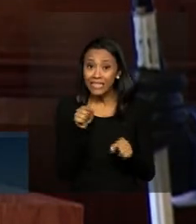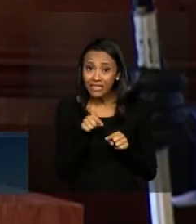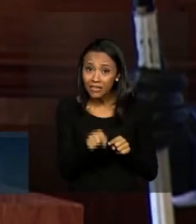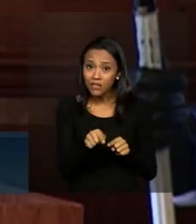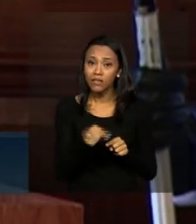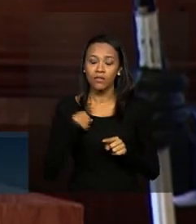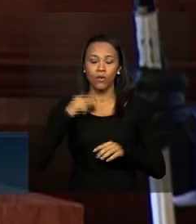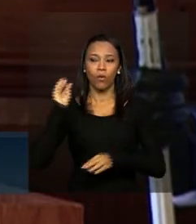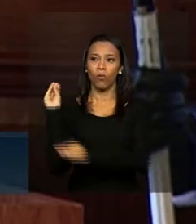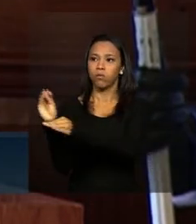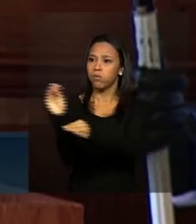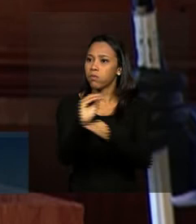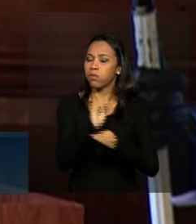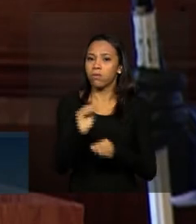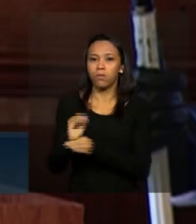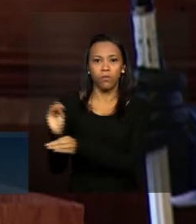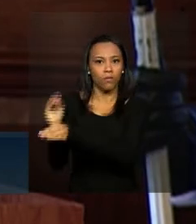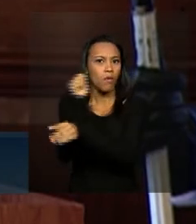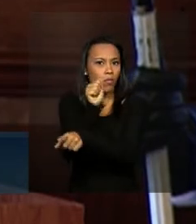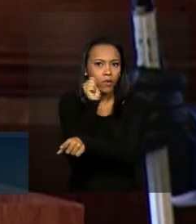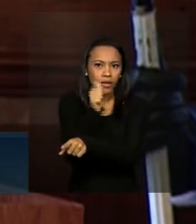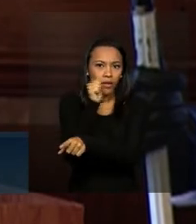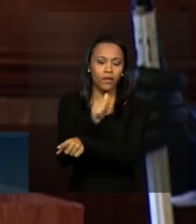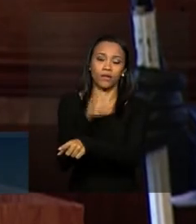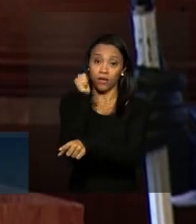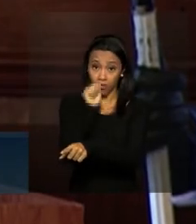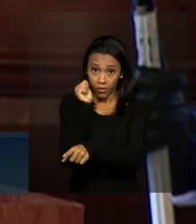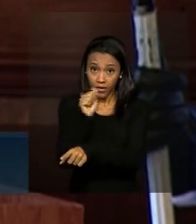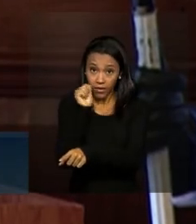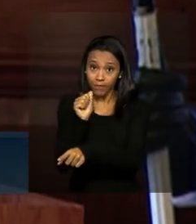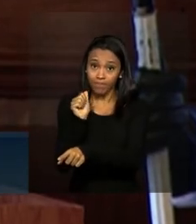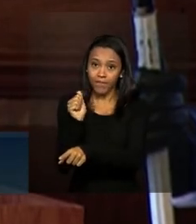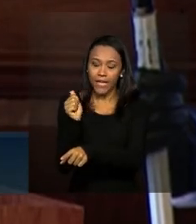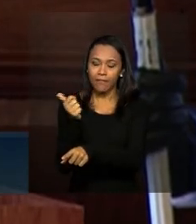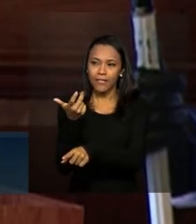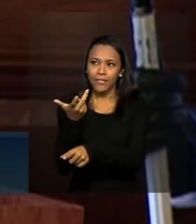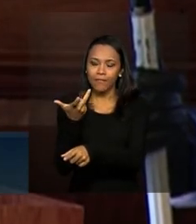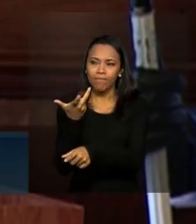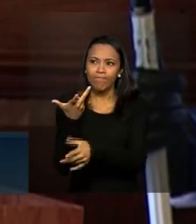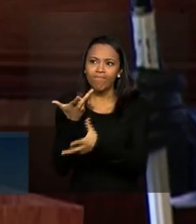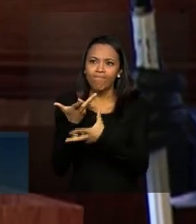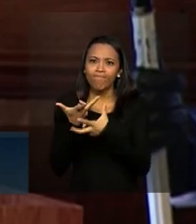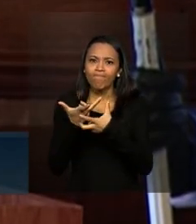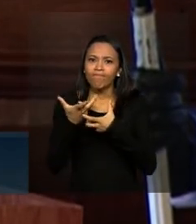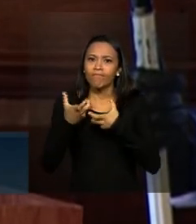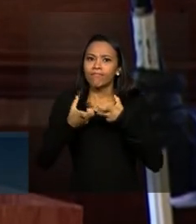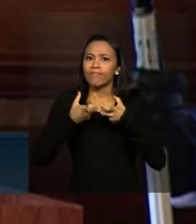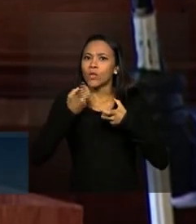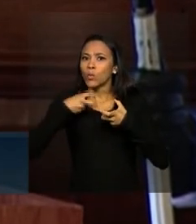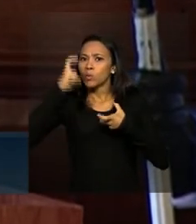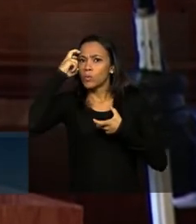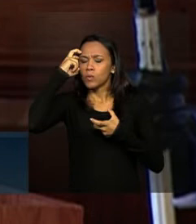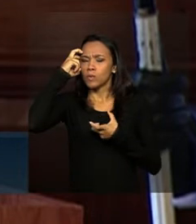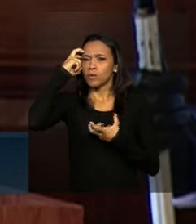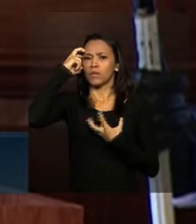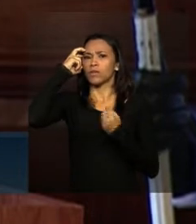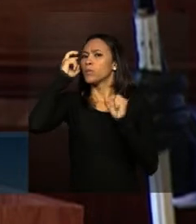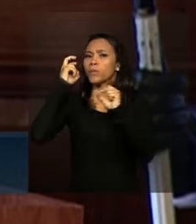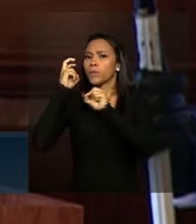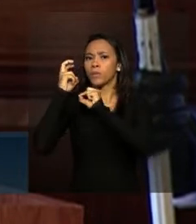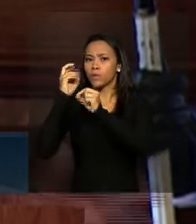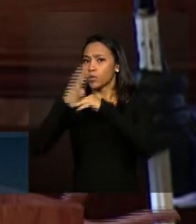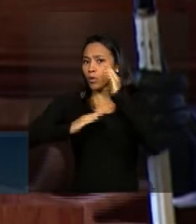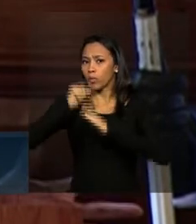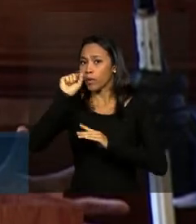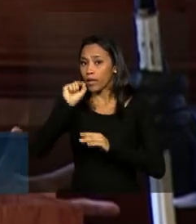mais do que proteger a mulher, ela vai aumentando aquela cultura segundo a qual a mulher